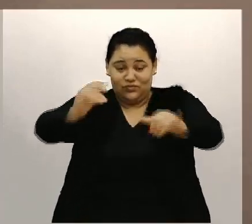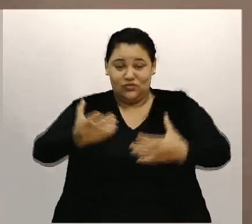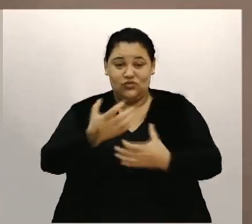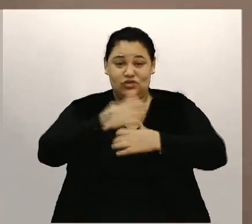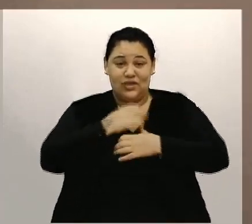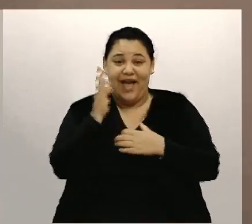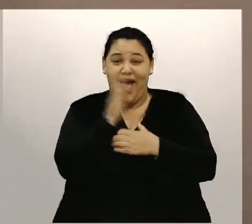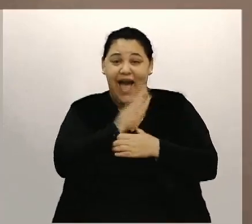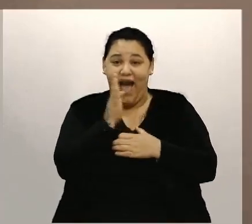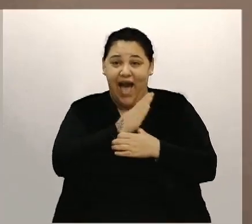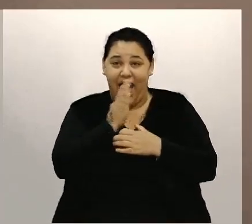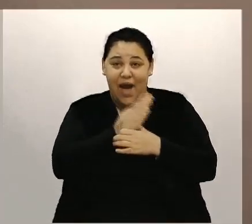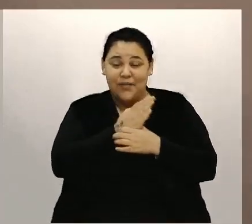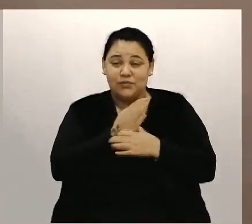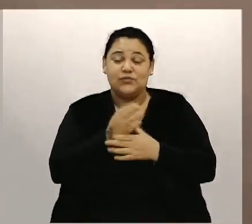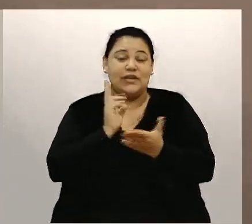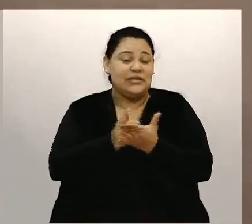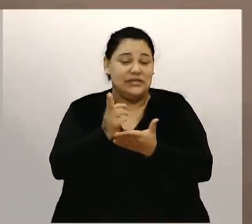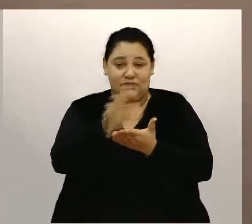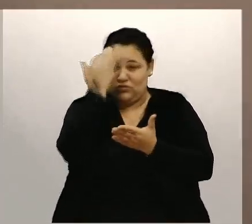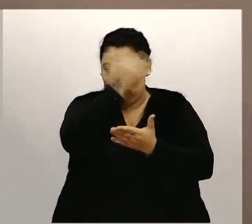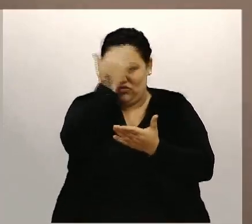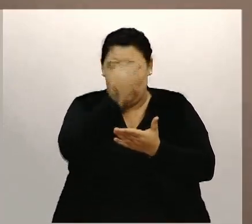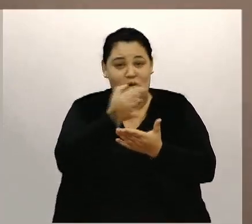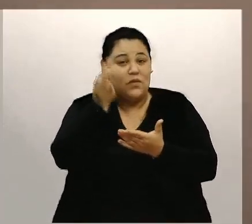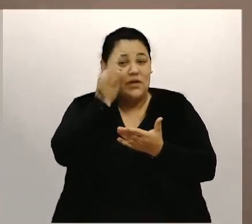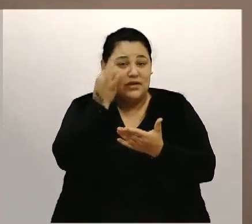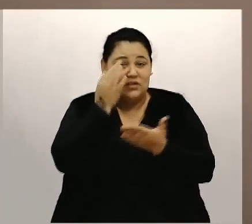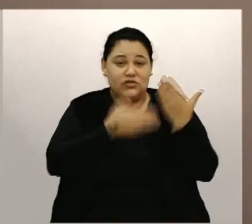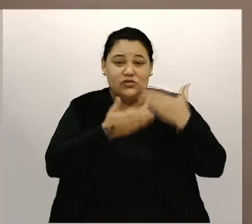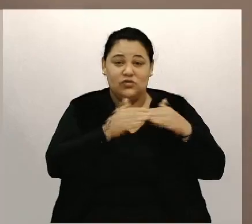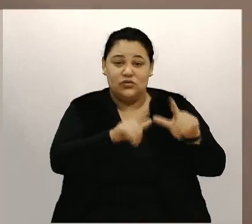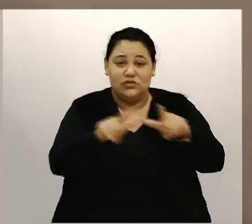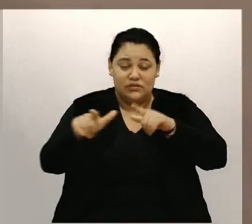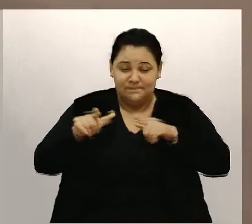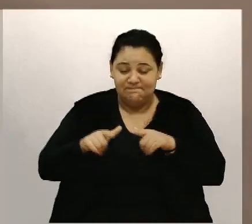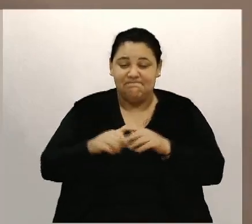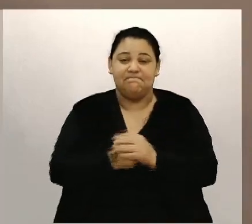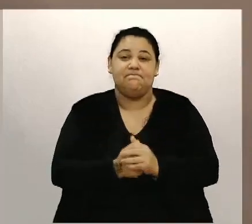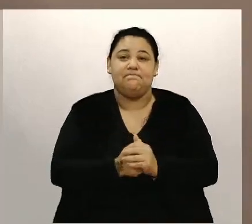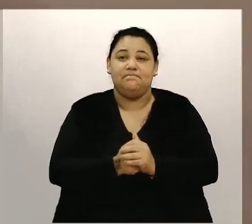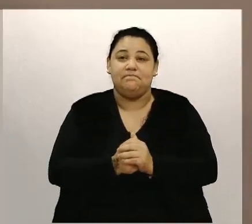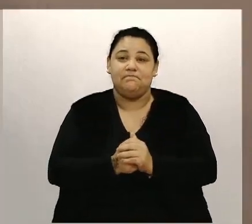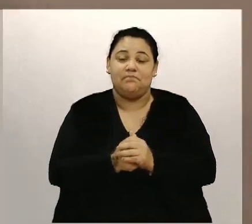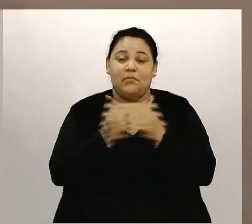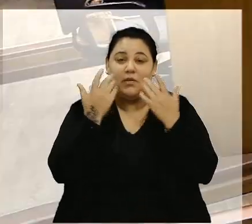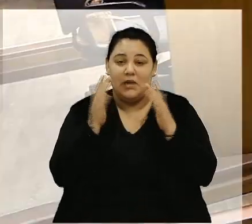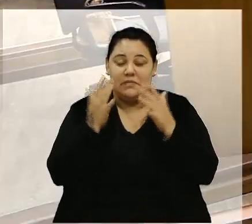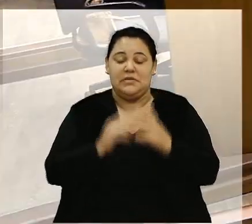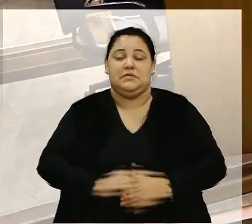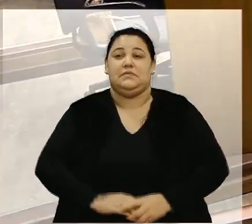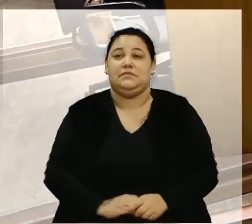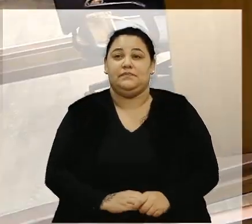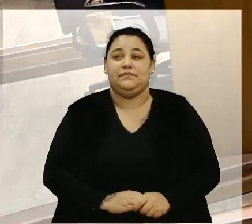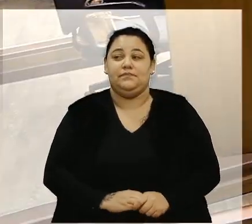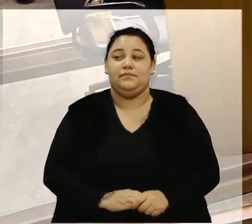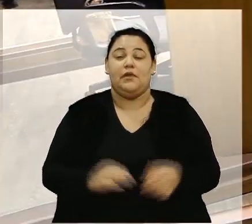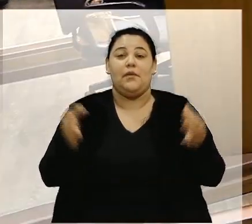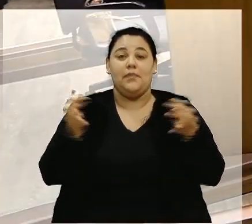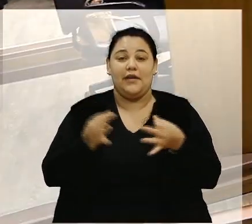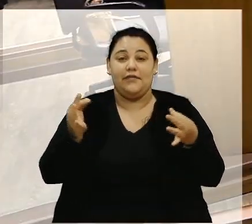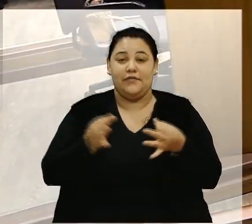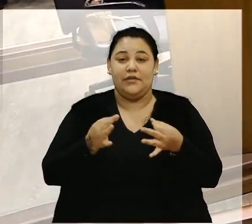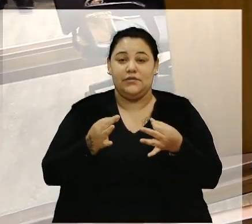ágil, presente do prefeito de Caxias do Sul, Adiló de Domênico. Parabéns pelo tempo. Perfeito, vereador